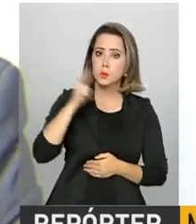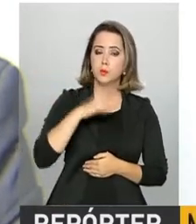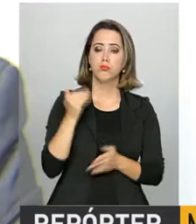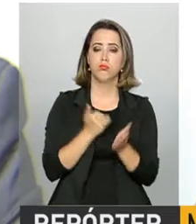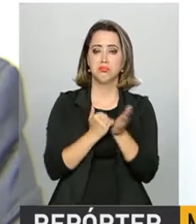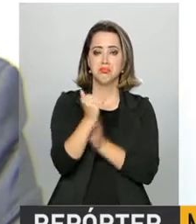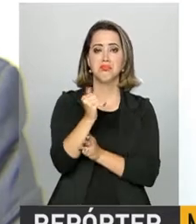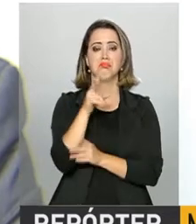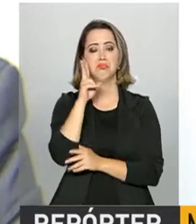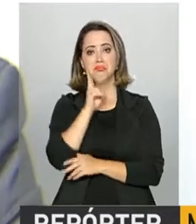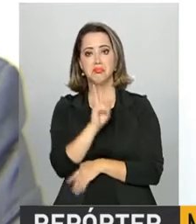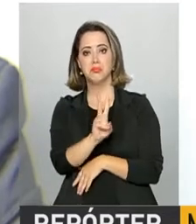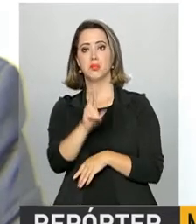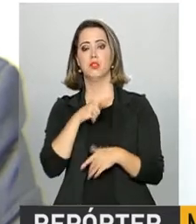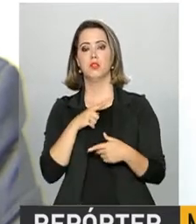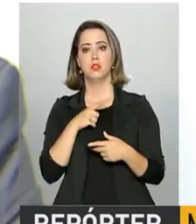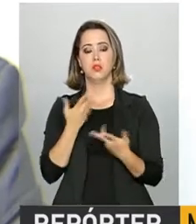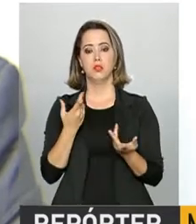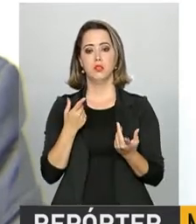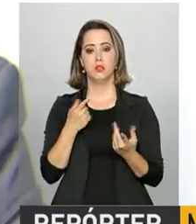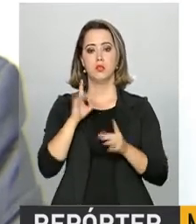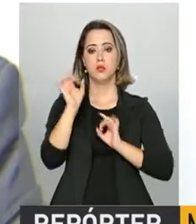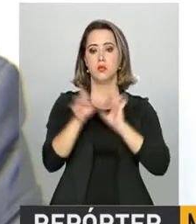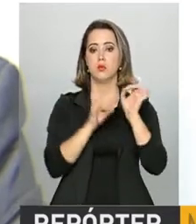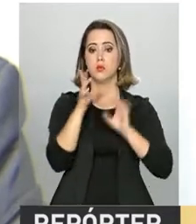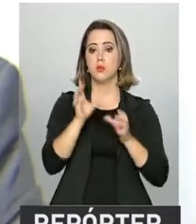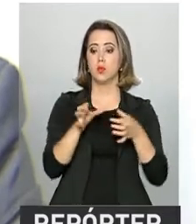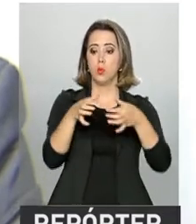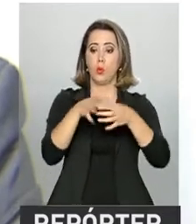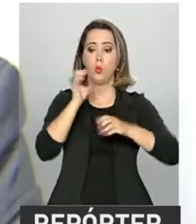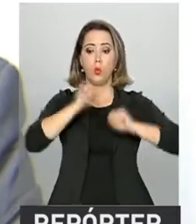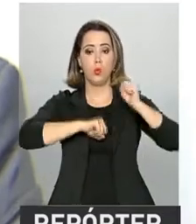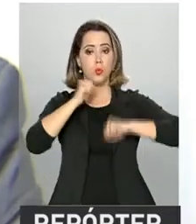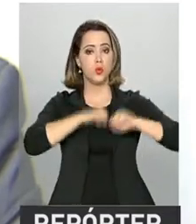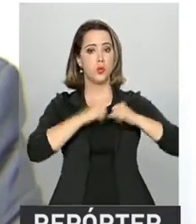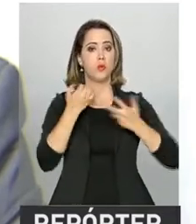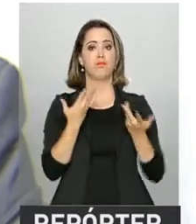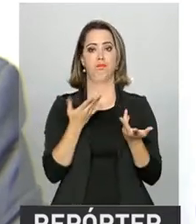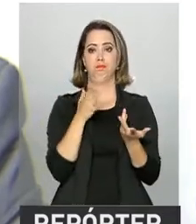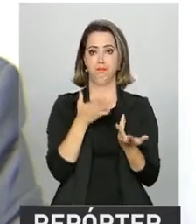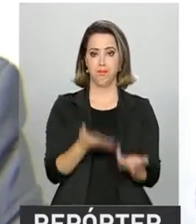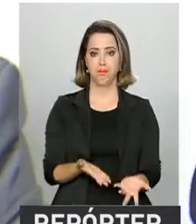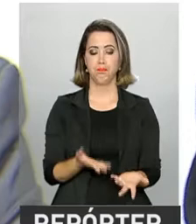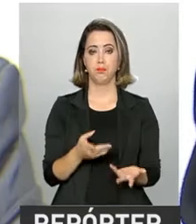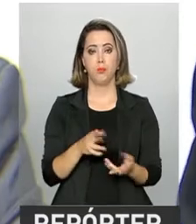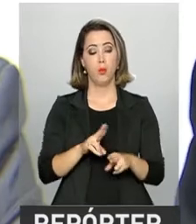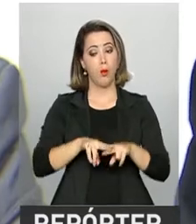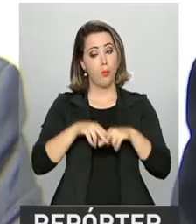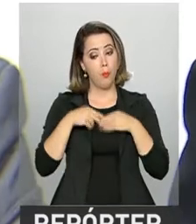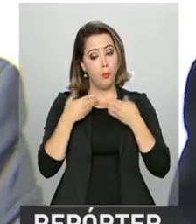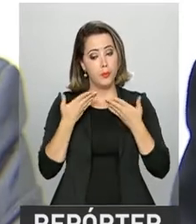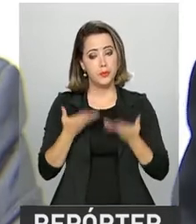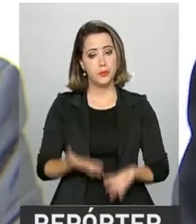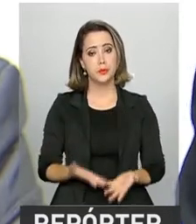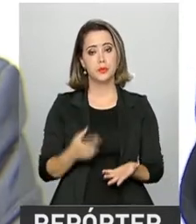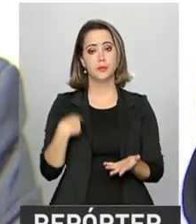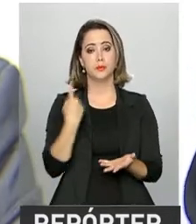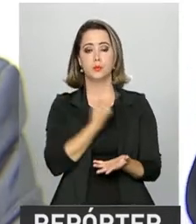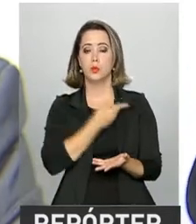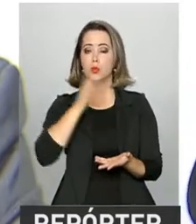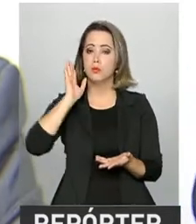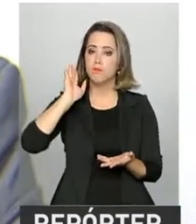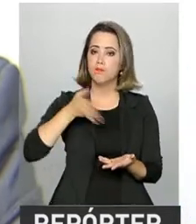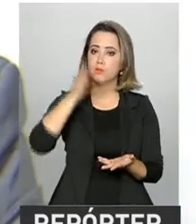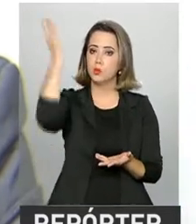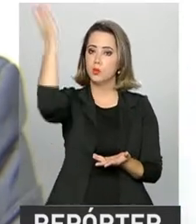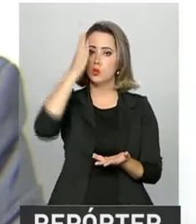ouvindo, mormente, especialmente do setor produtivo brasileiro. Por isso, já que nós somos um